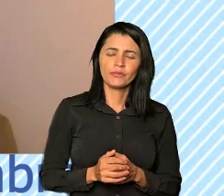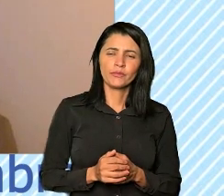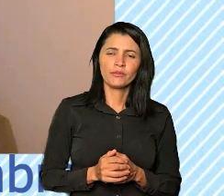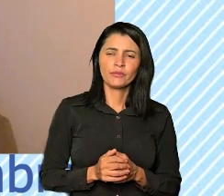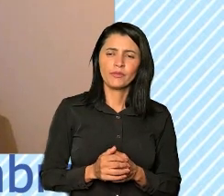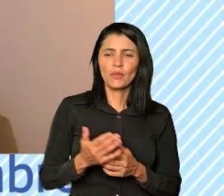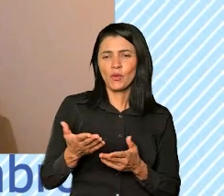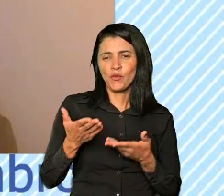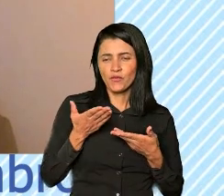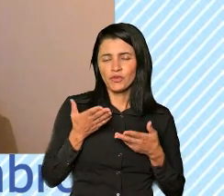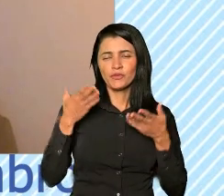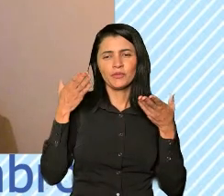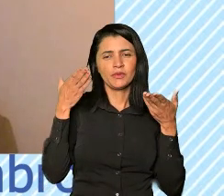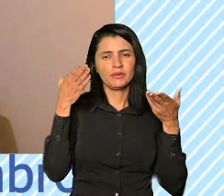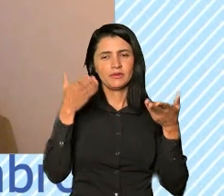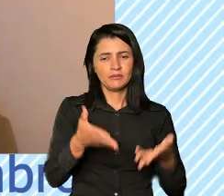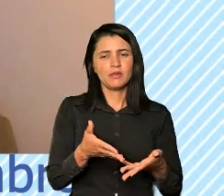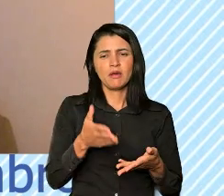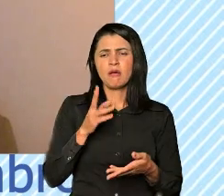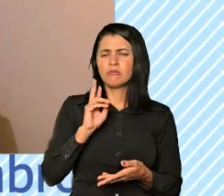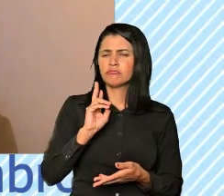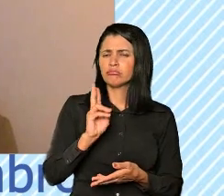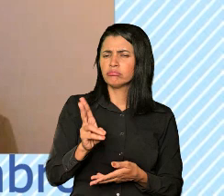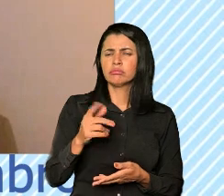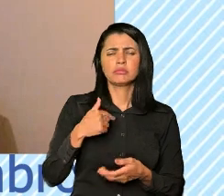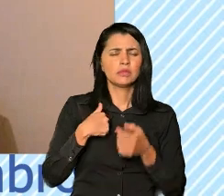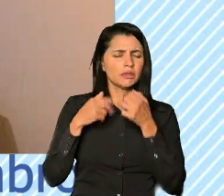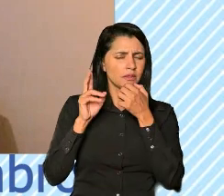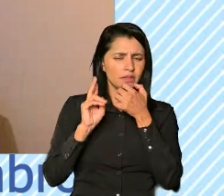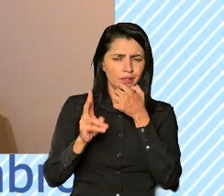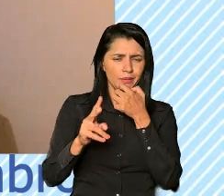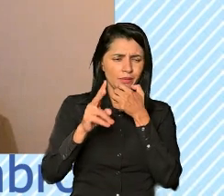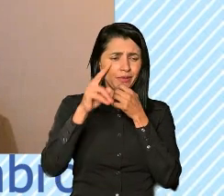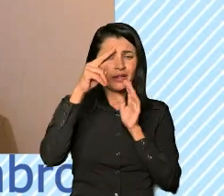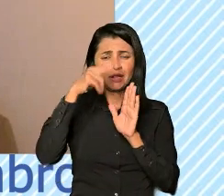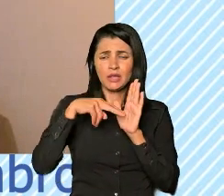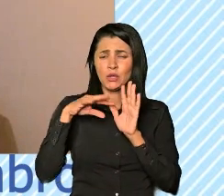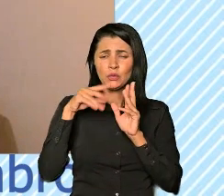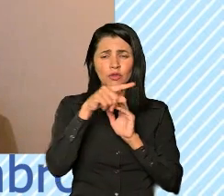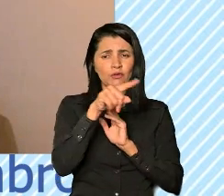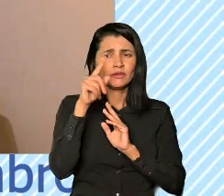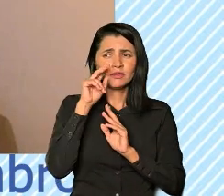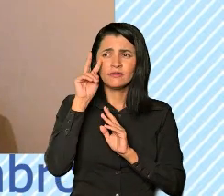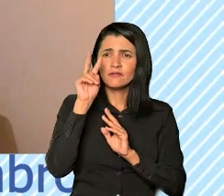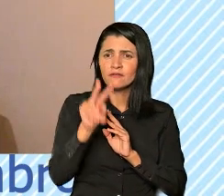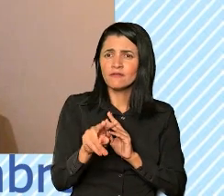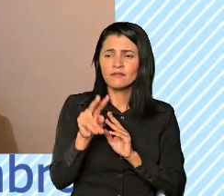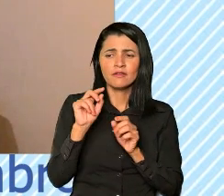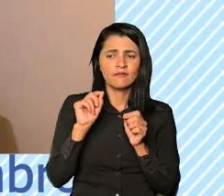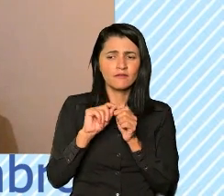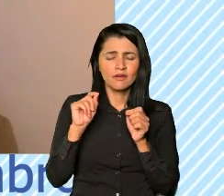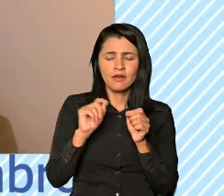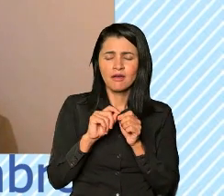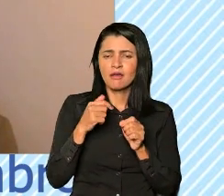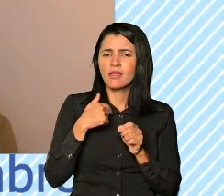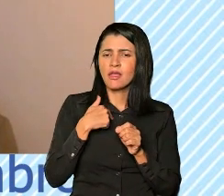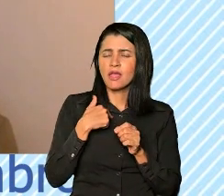o convite para participar. Eu sempre leio tudo que você escreve, tento ver tudo que você faz, sou